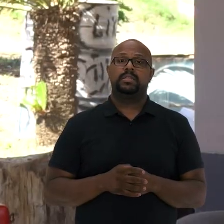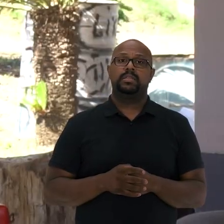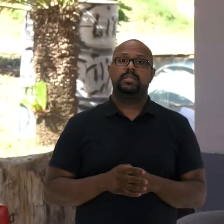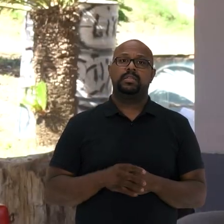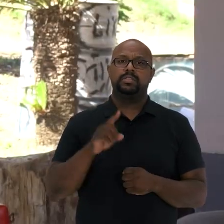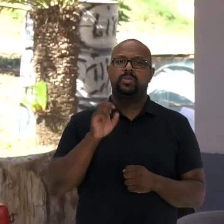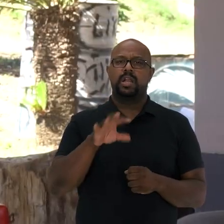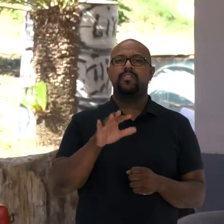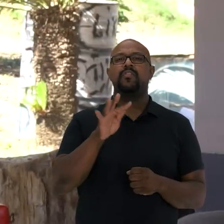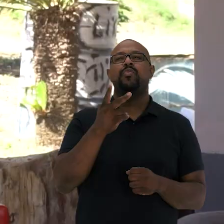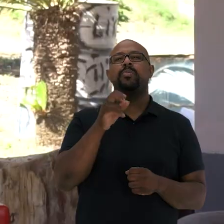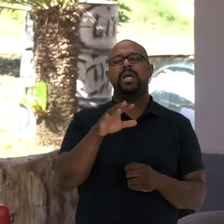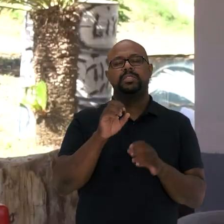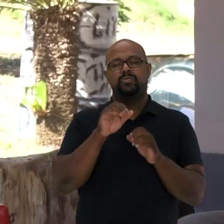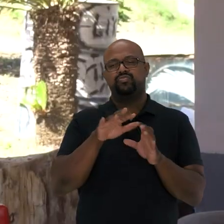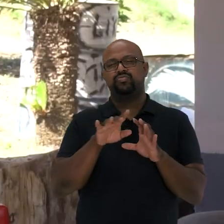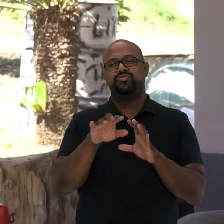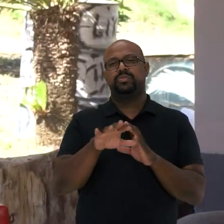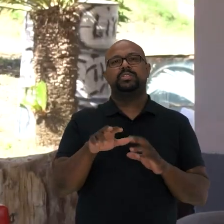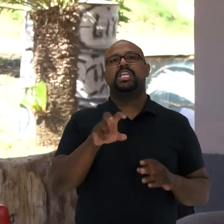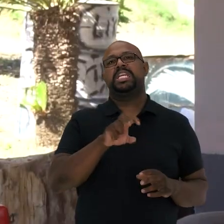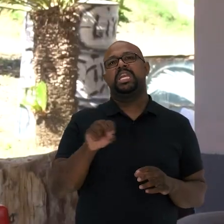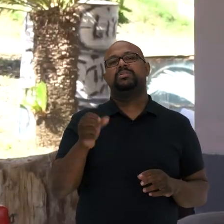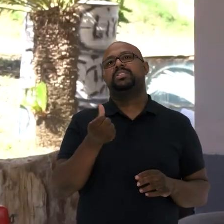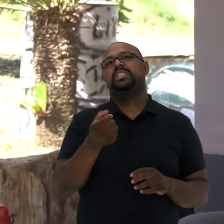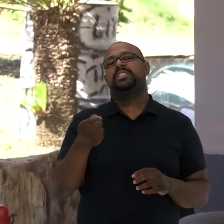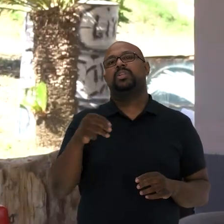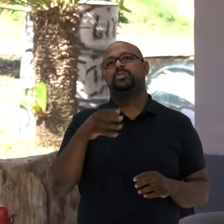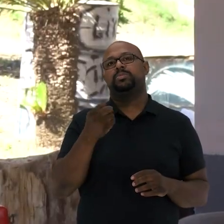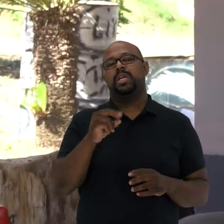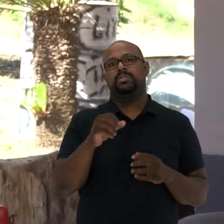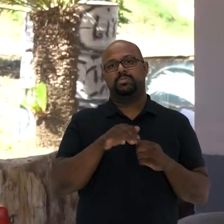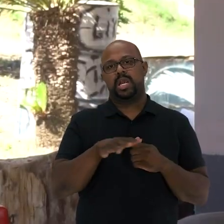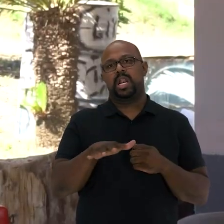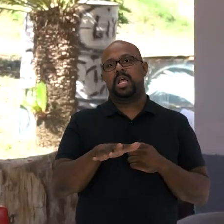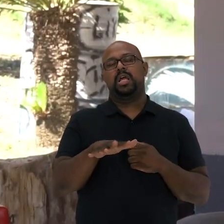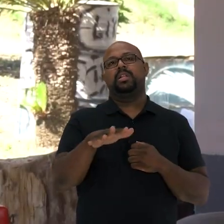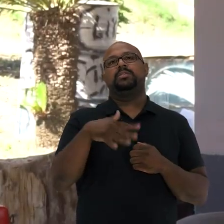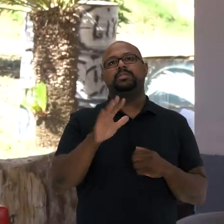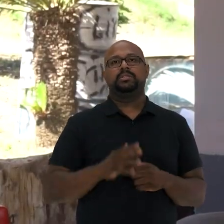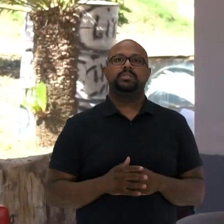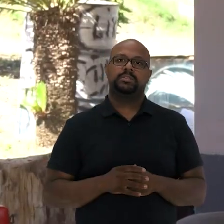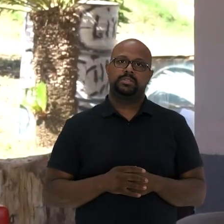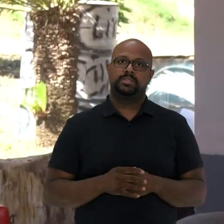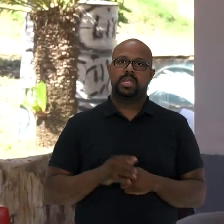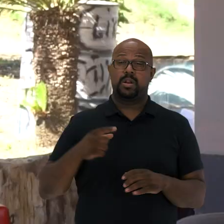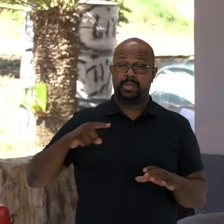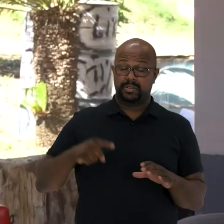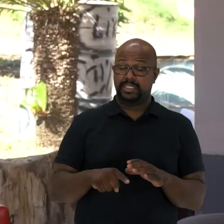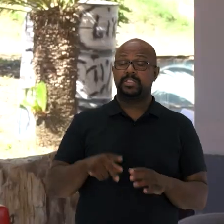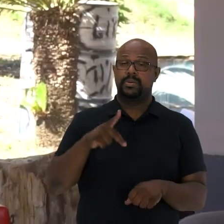A gente colocava fumaça ali, saía em torno de 500, 600 metros para cima do cerro, numas pedras saía fumaça. Isso